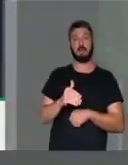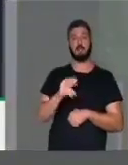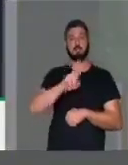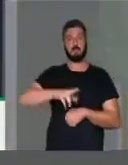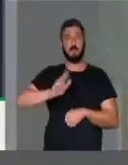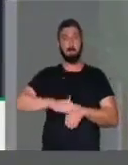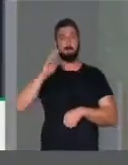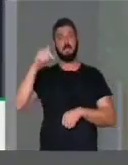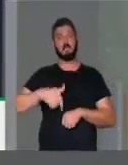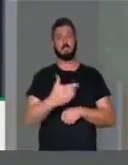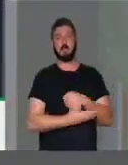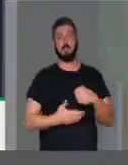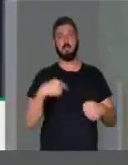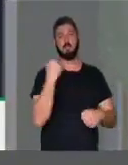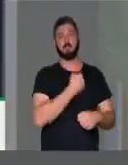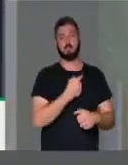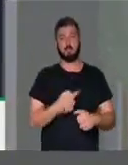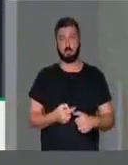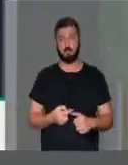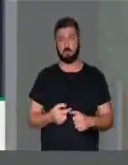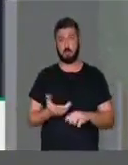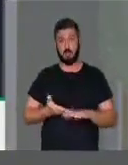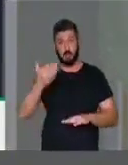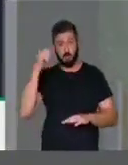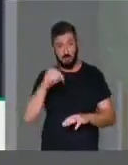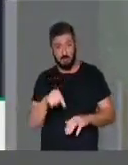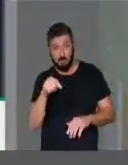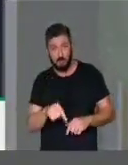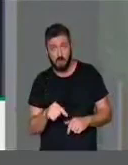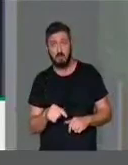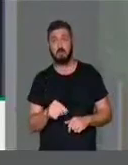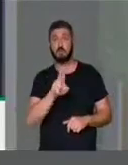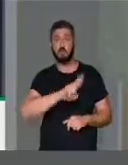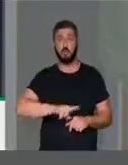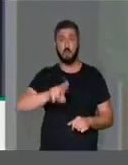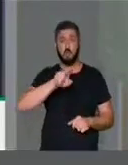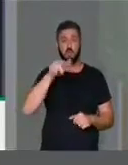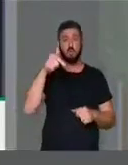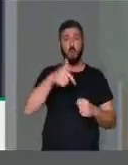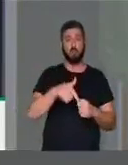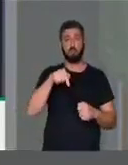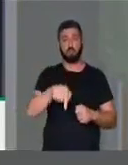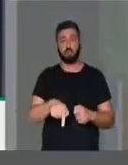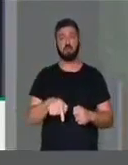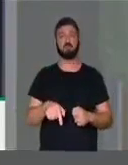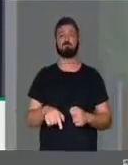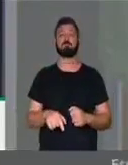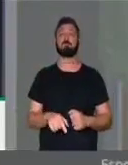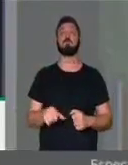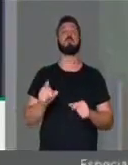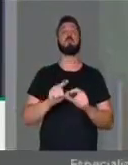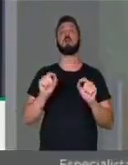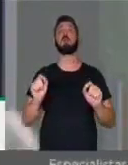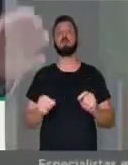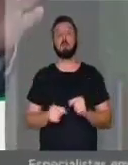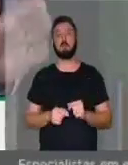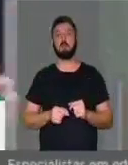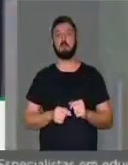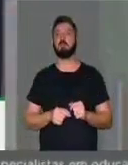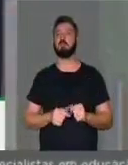para utilização em nossa matriz. Esse crescimento do uso desses combustíveis traz para